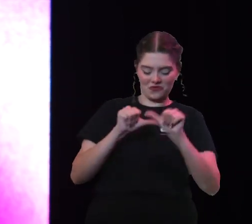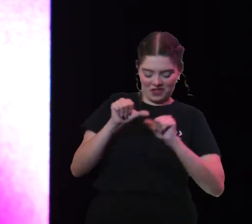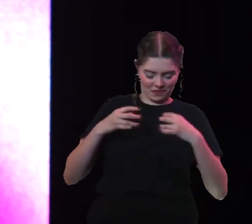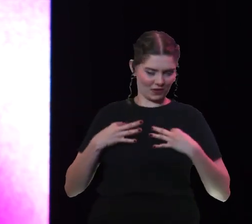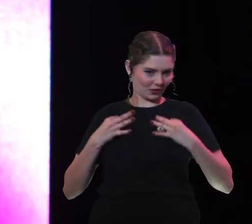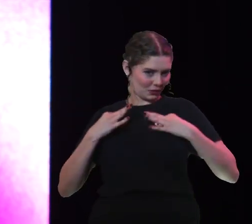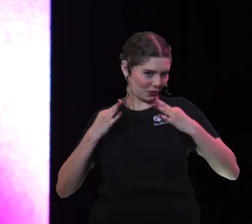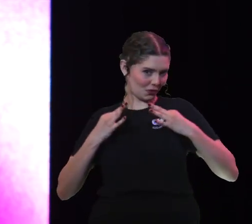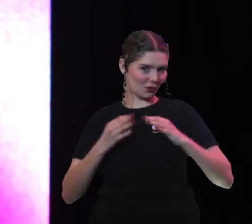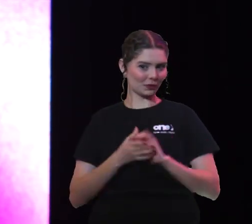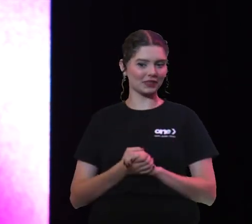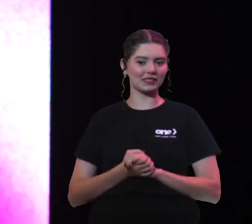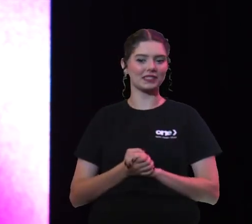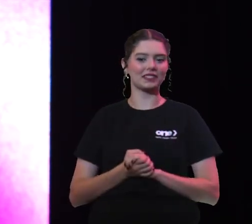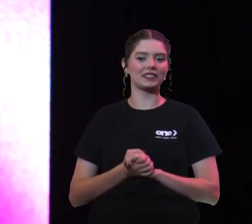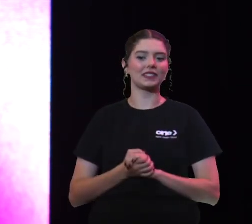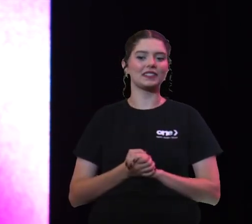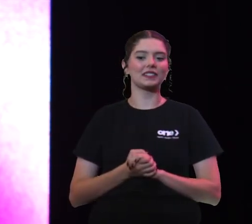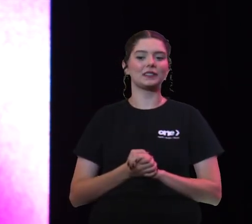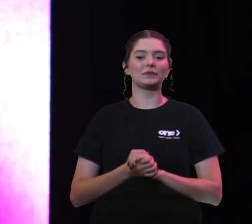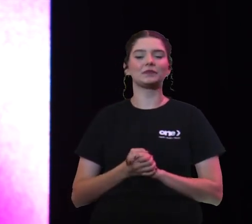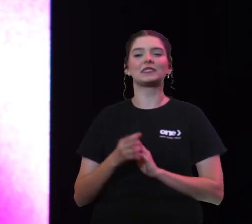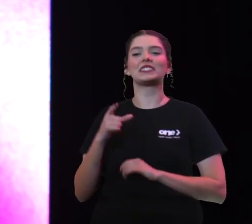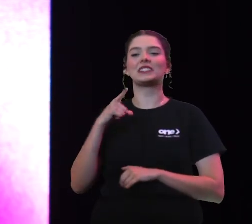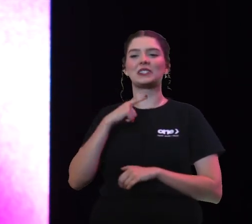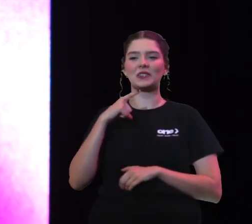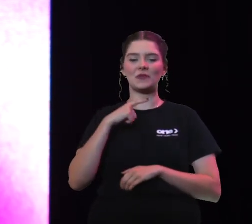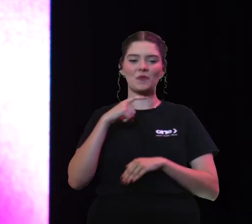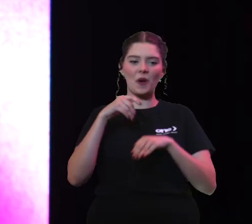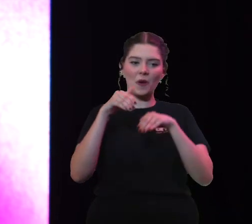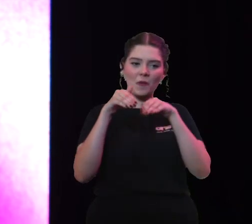negócio, gente. Vou falar. Tinha uma botinha.